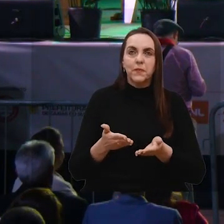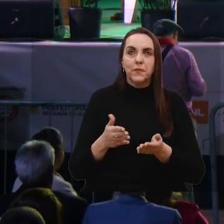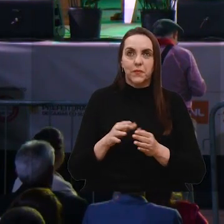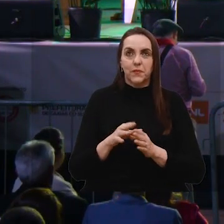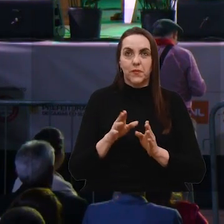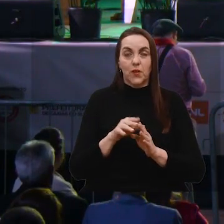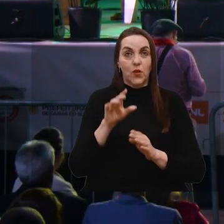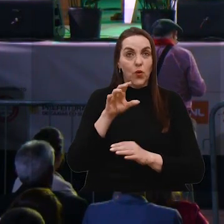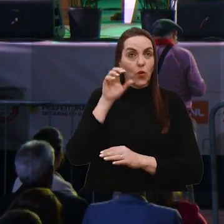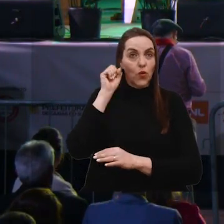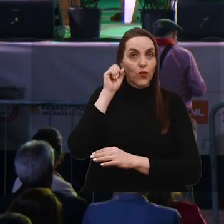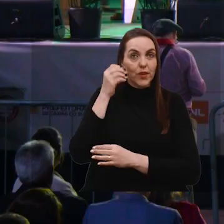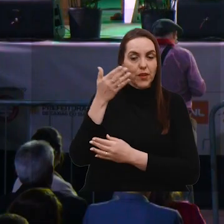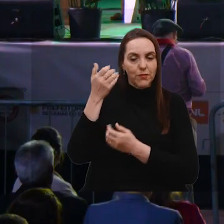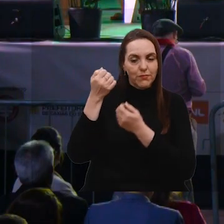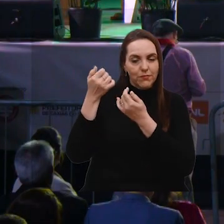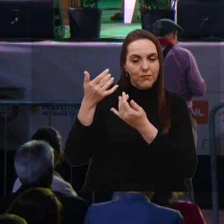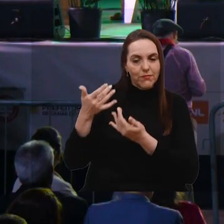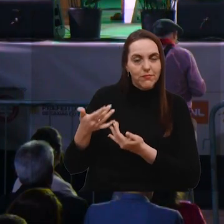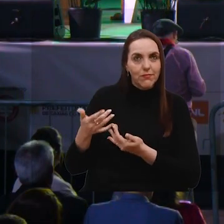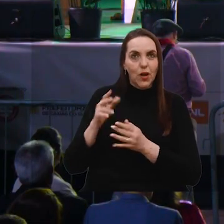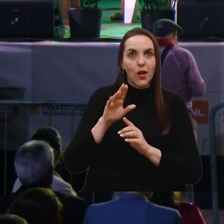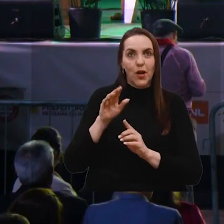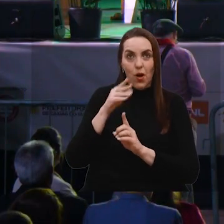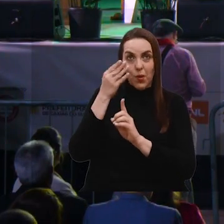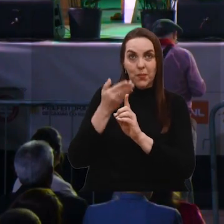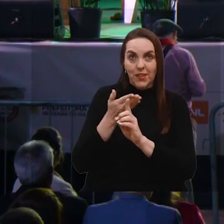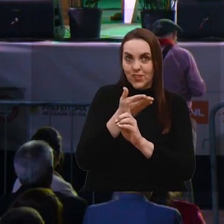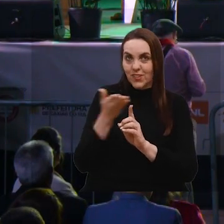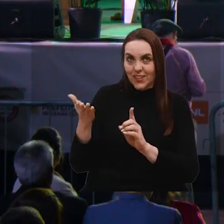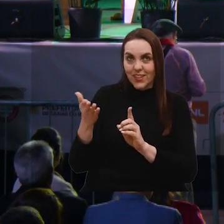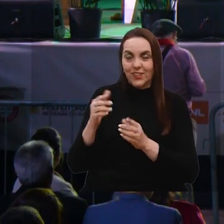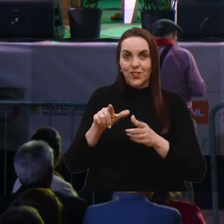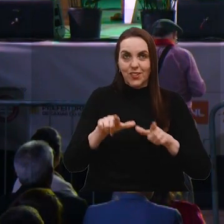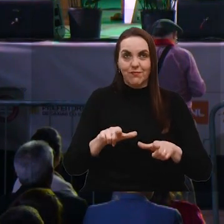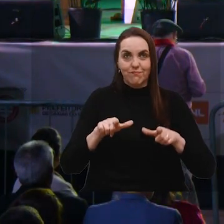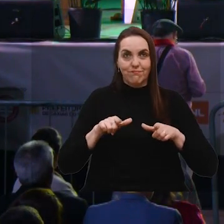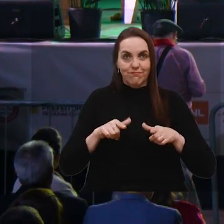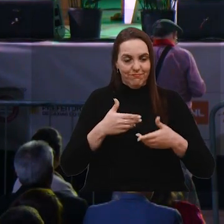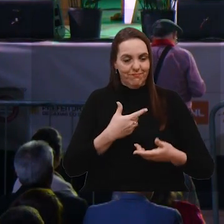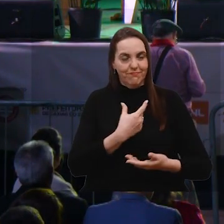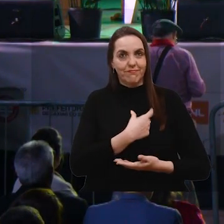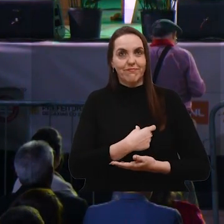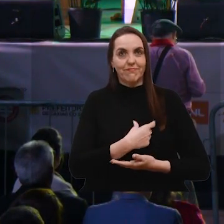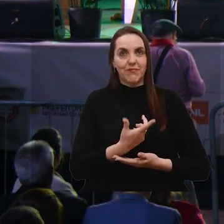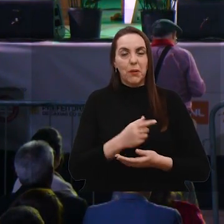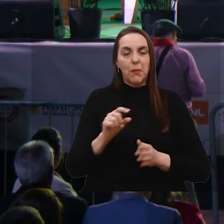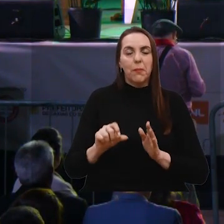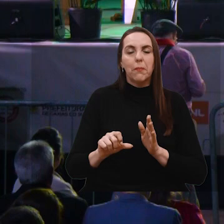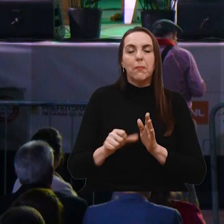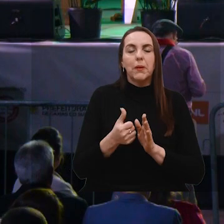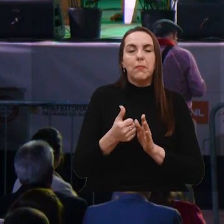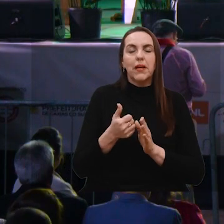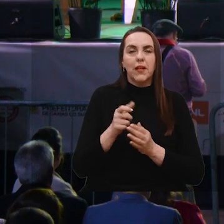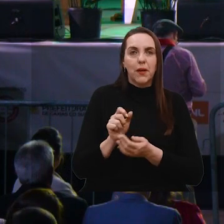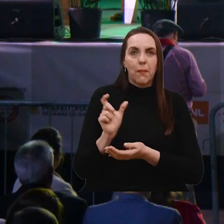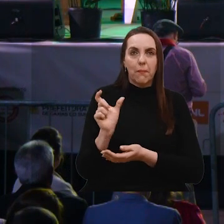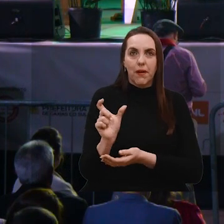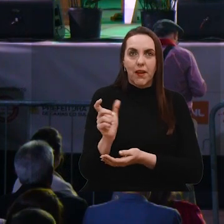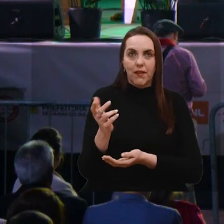Neste momento, ouviremos nossos homenageados com a comenda Irmãos Bertucci.